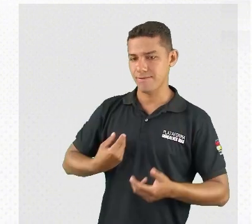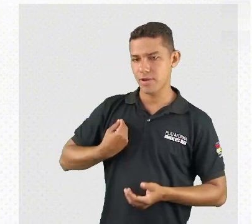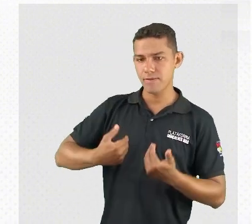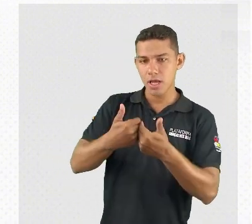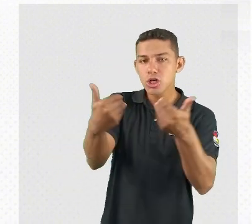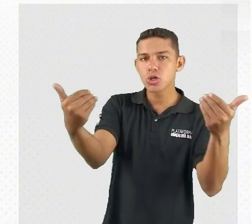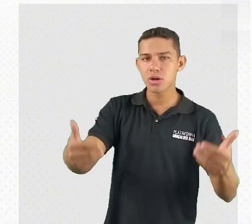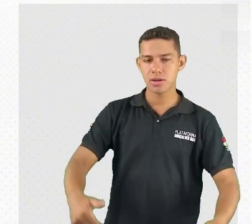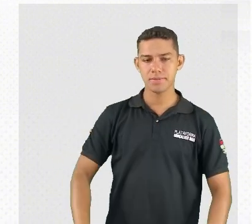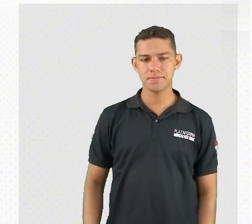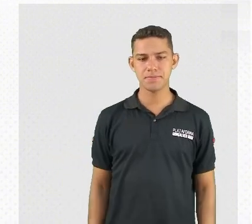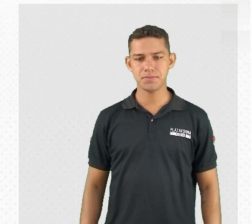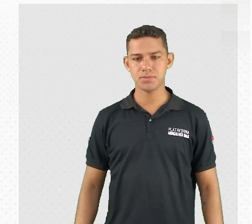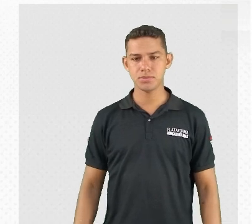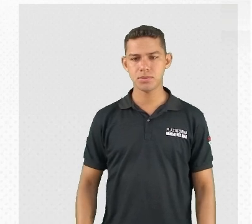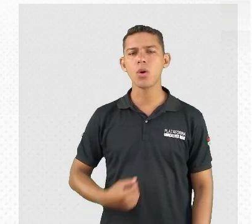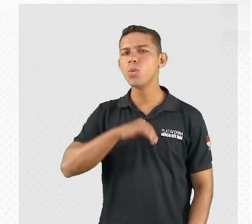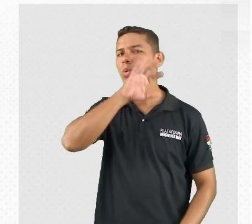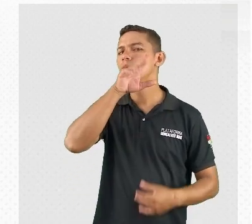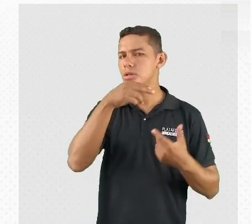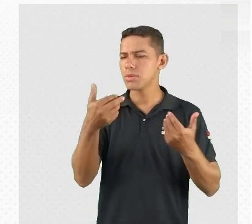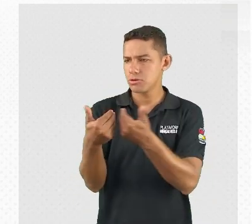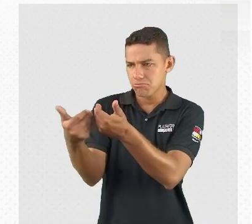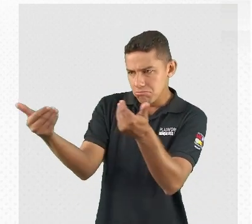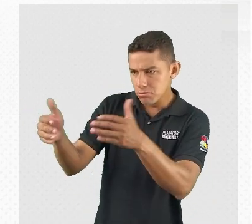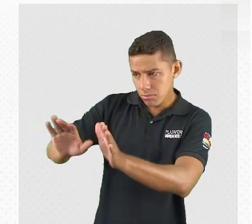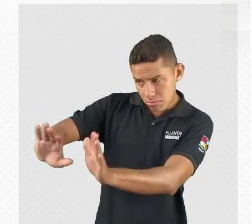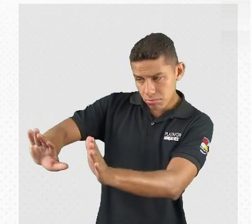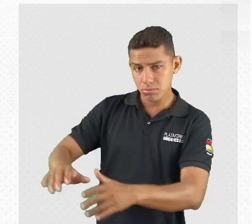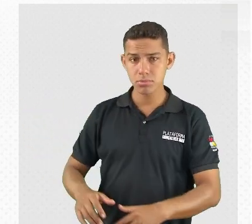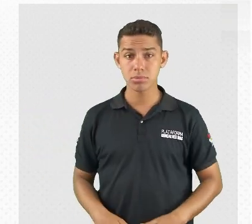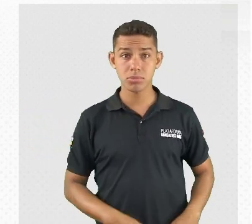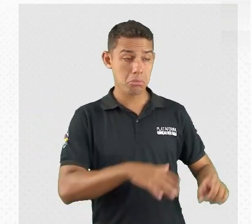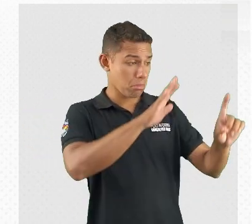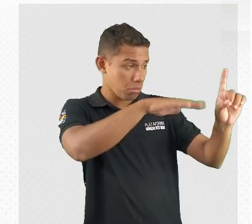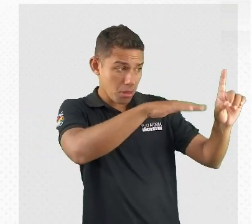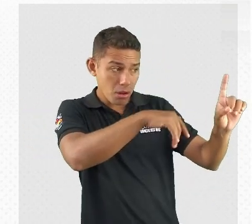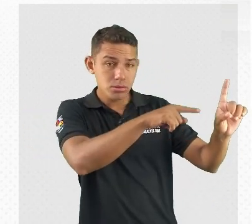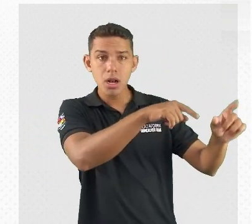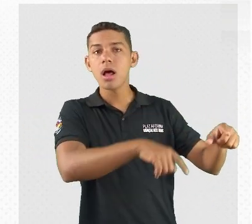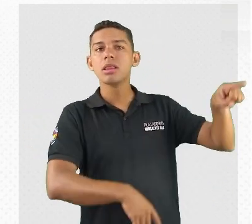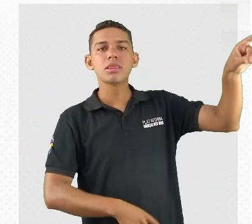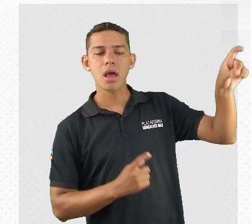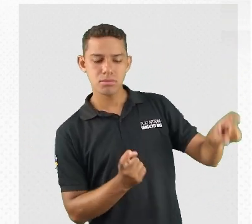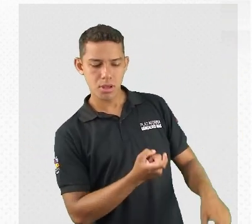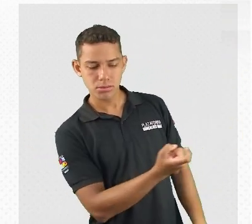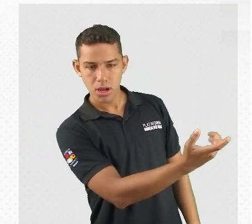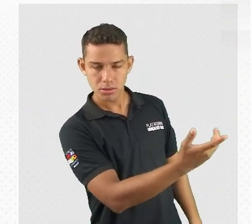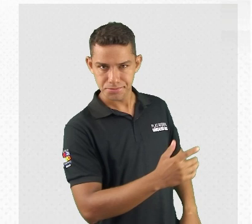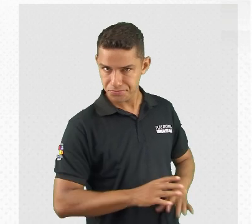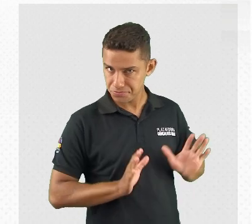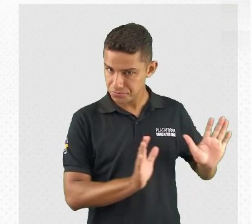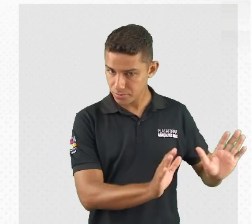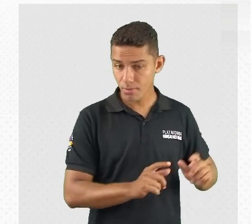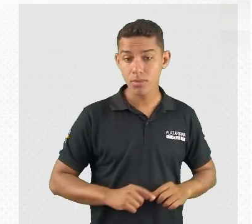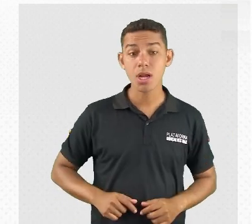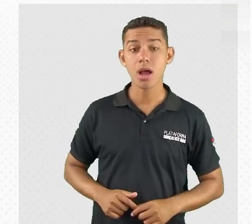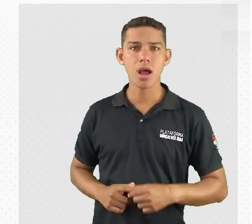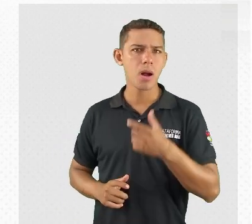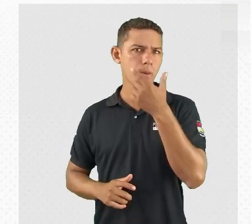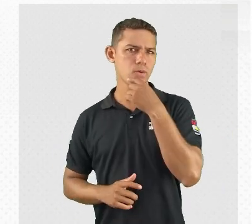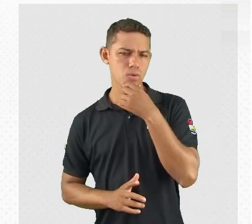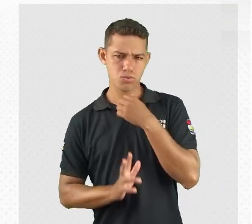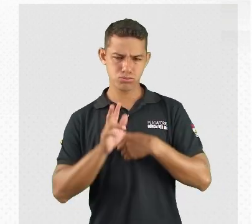né? Os animais podem viver isolados, os deuses lá, né, na eternidade, e apenas o homem,